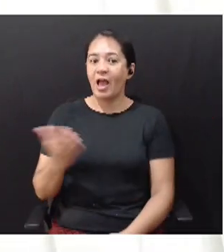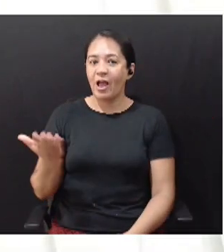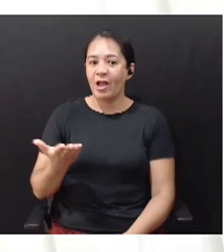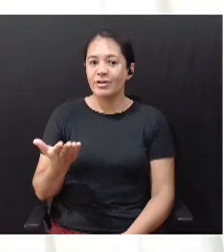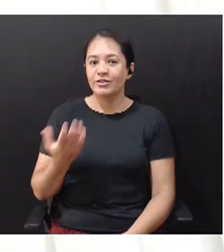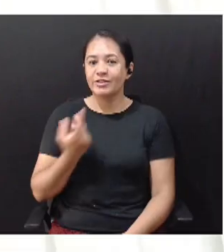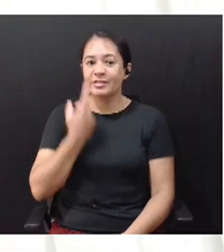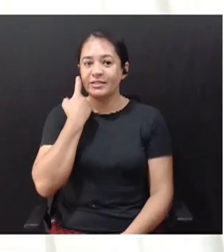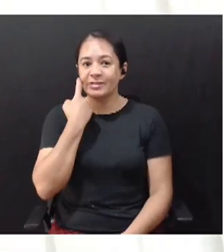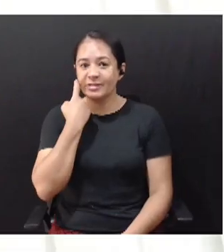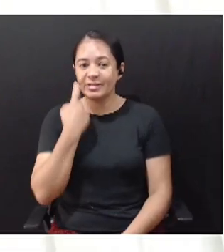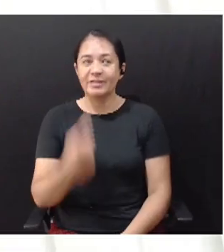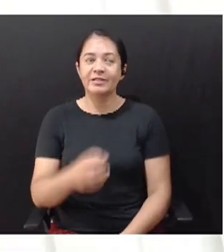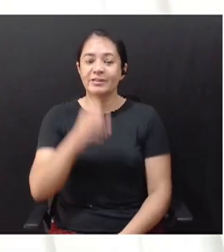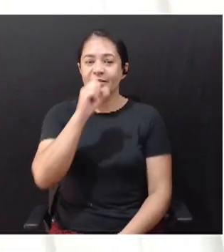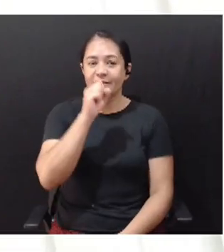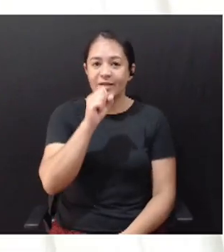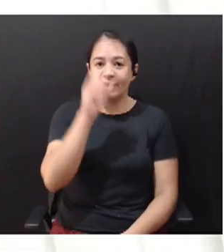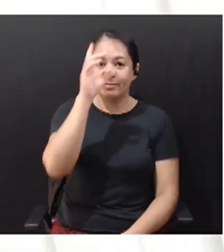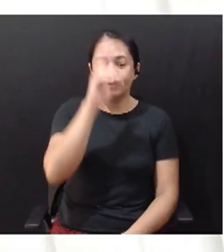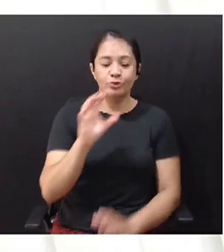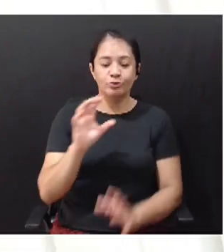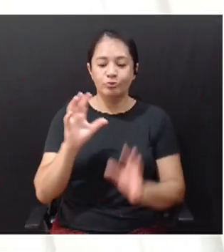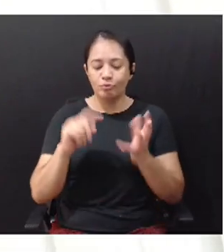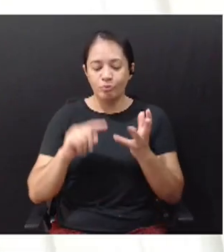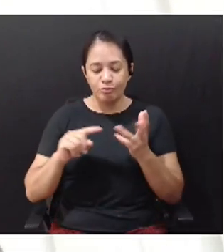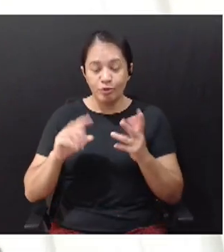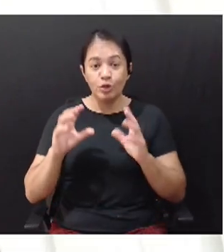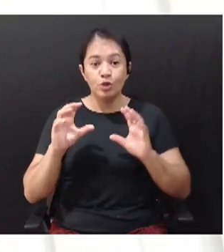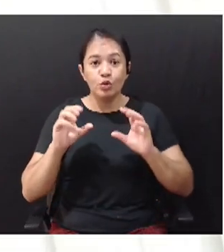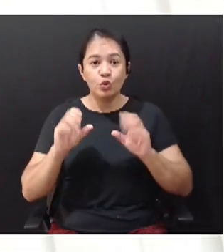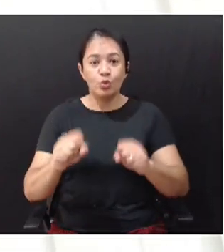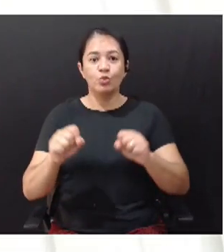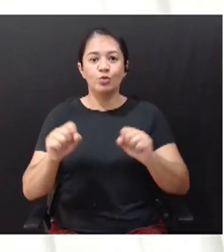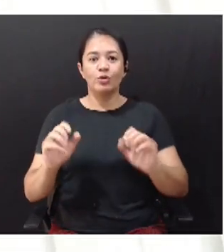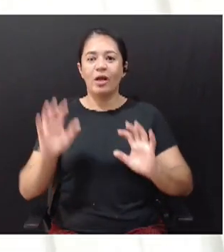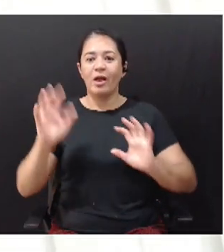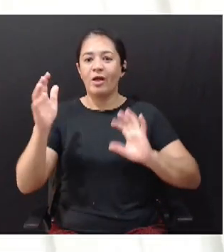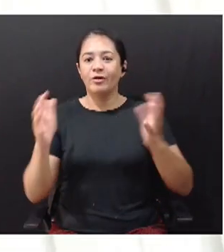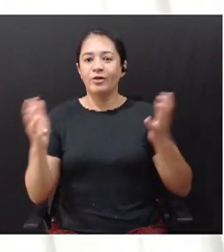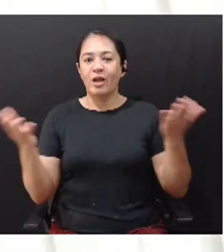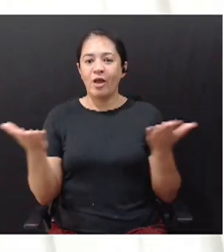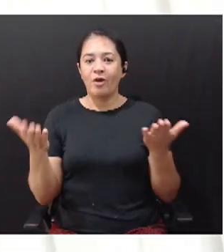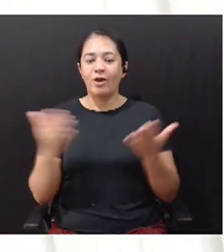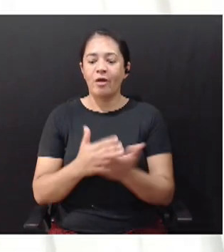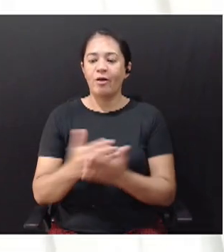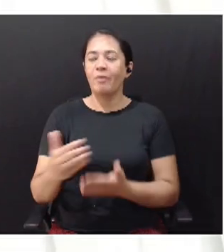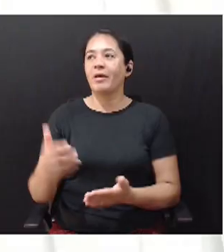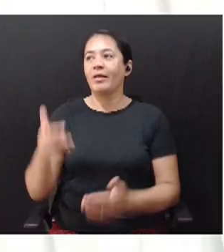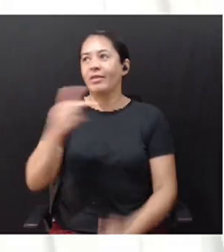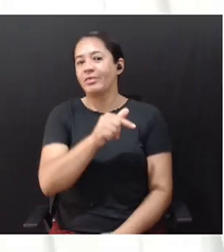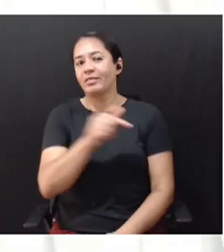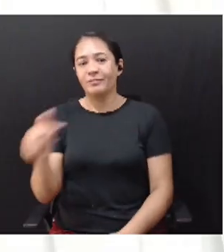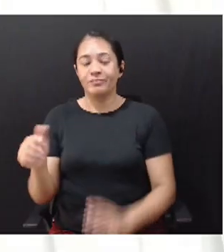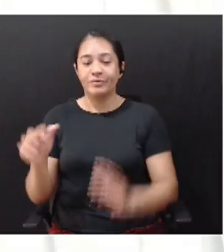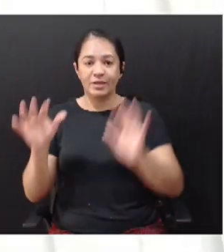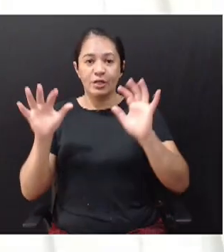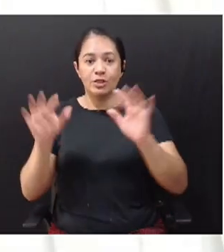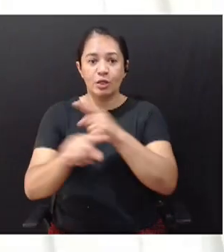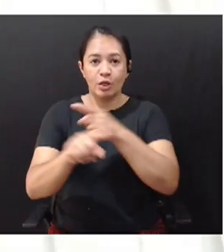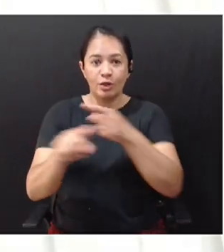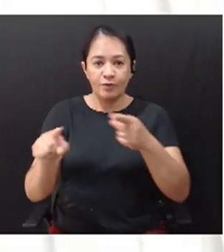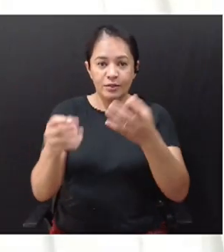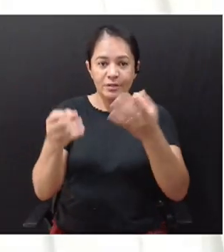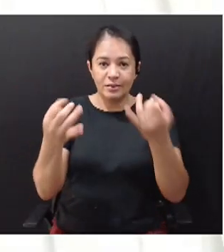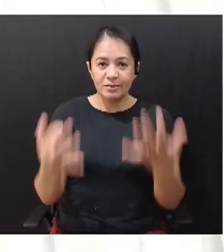semana, é onde tudo acontece. Ai, nossa, agora começa a semana. Então, isso que vocês colocaram, eu acho